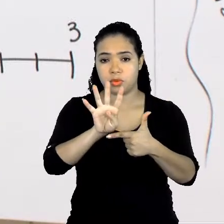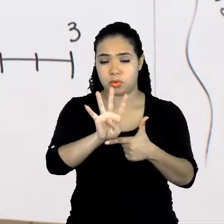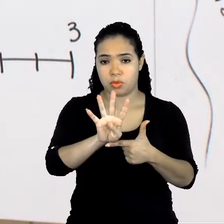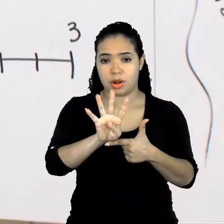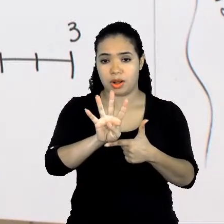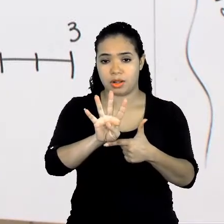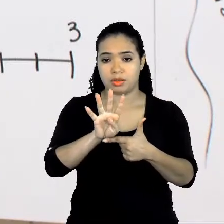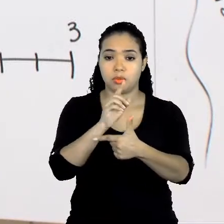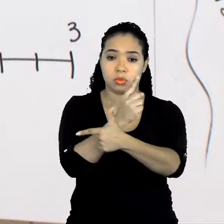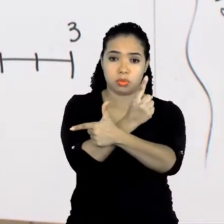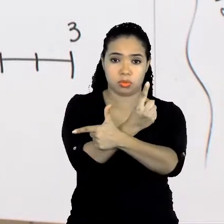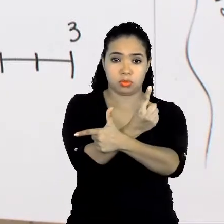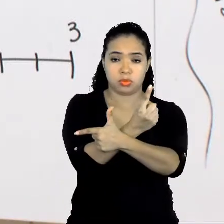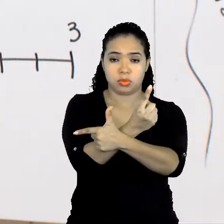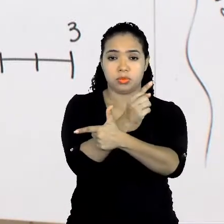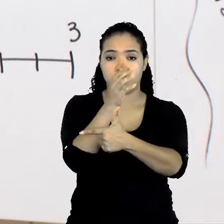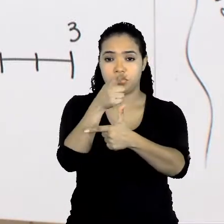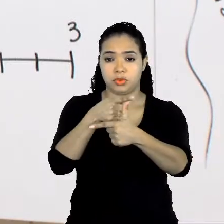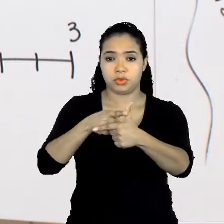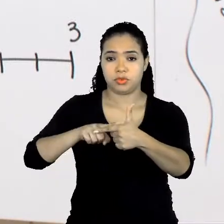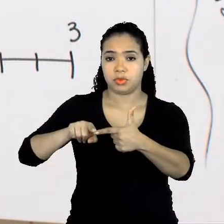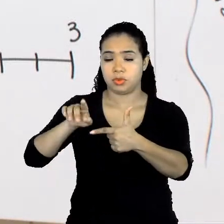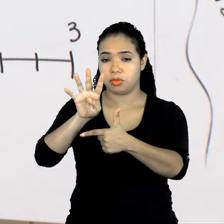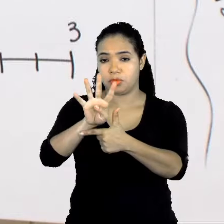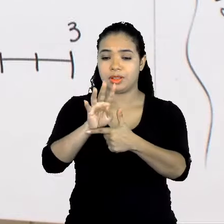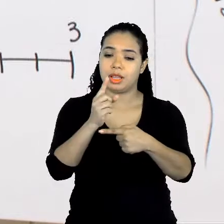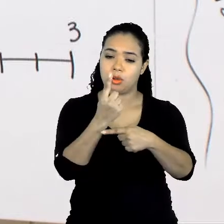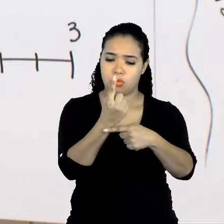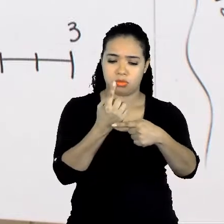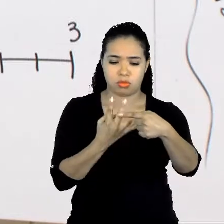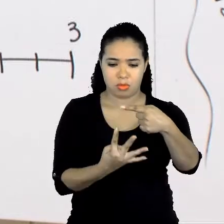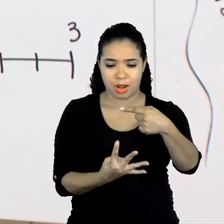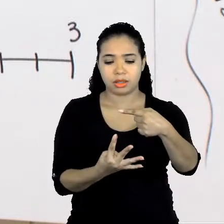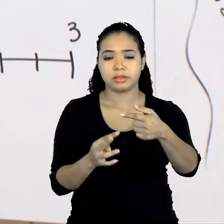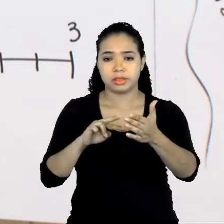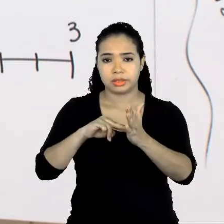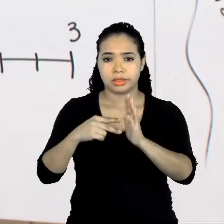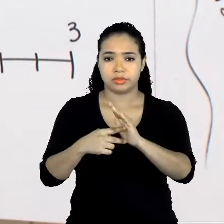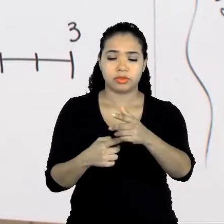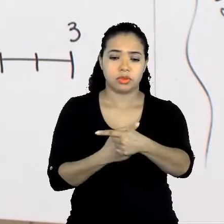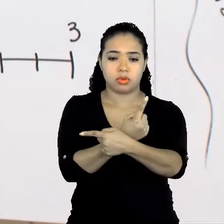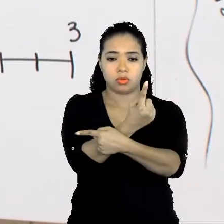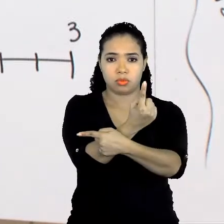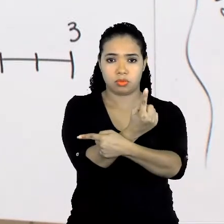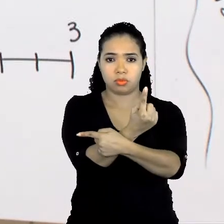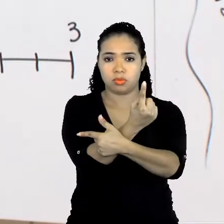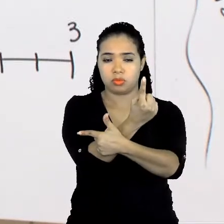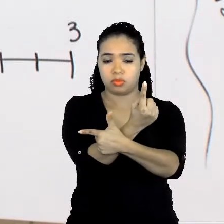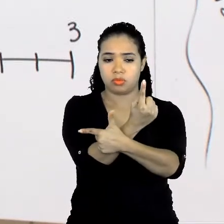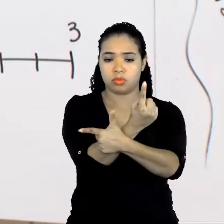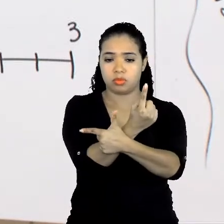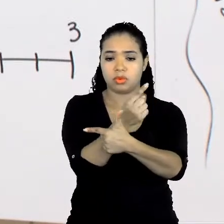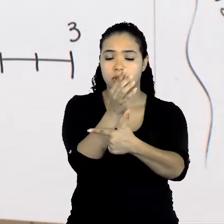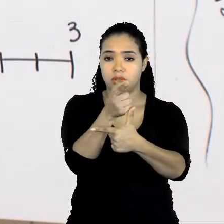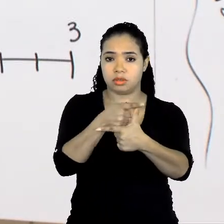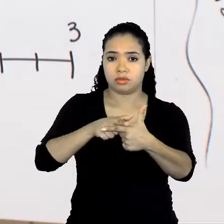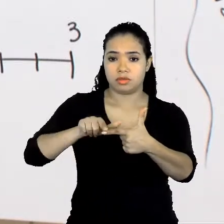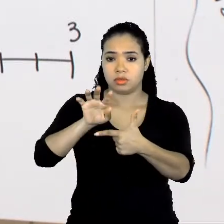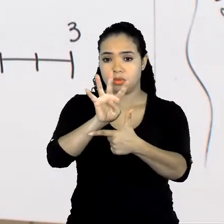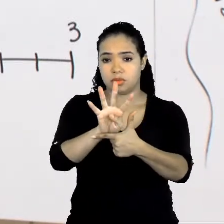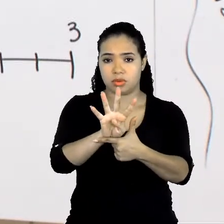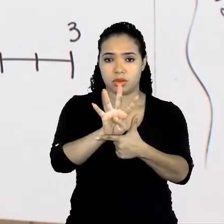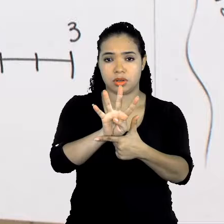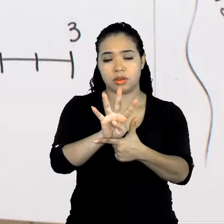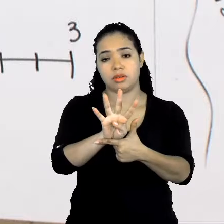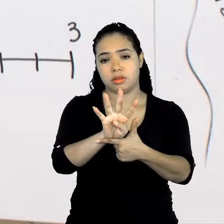25 centésimos. Professora, a senhora explicou que aqui era uma casa dividida em 10, agora em duas